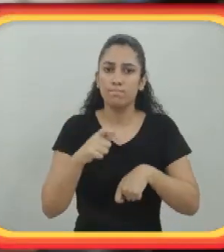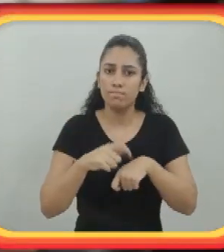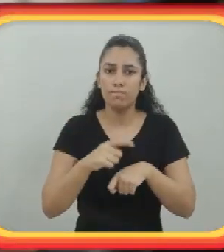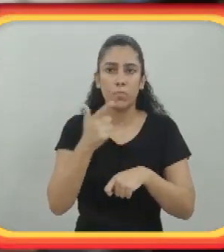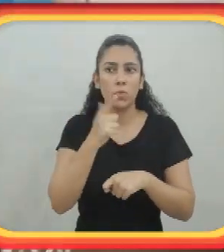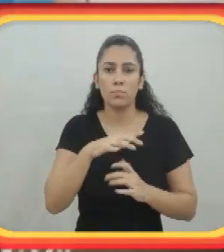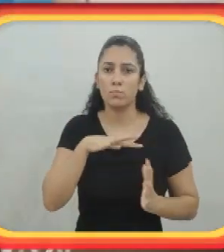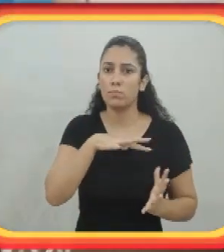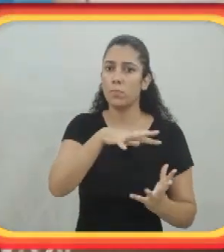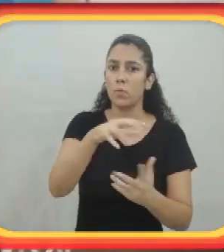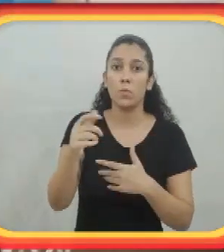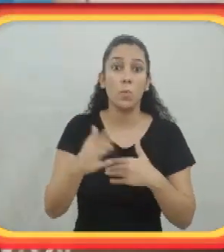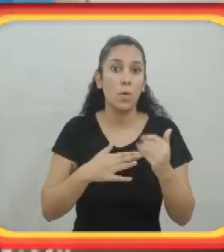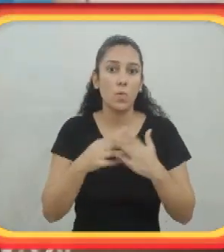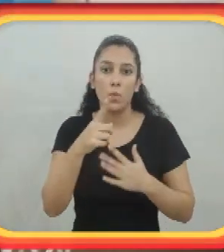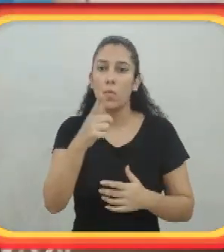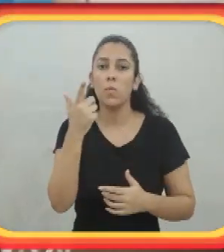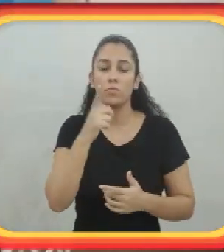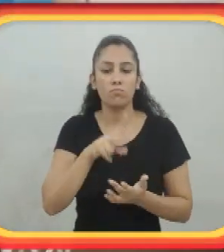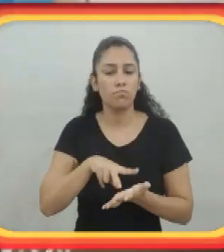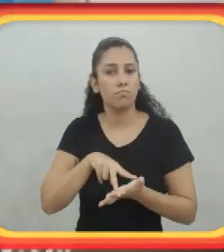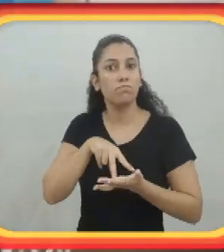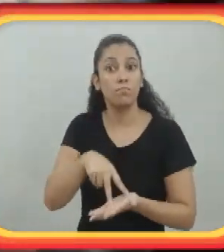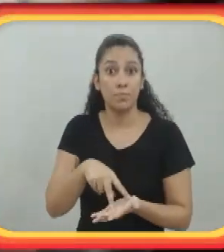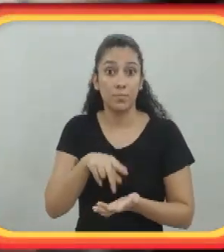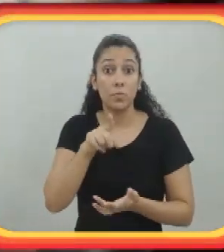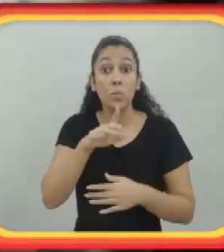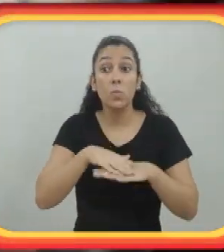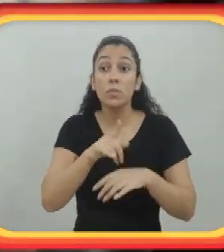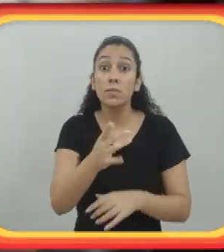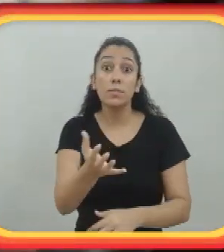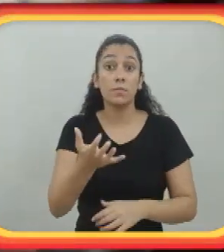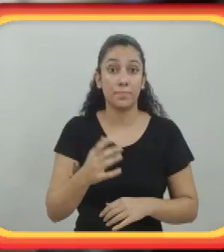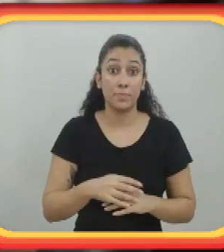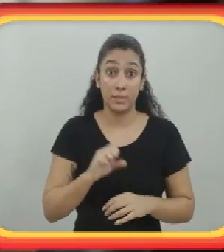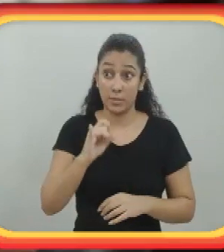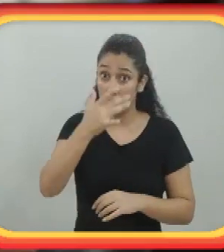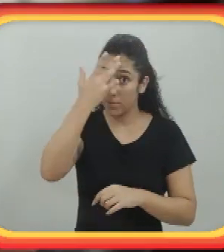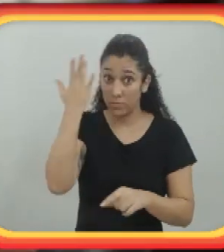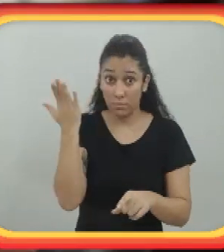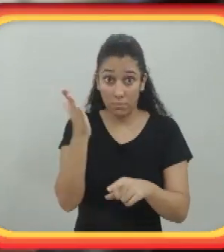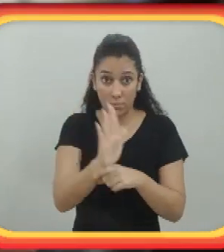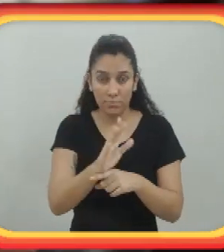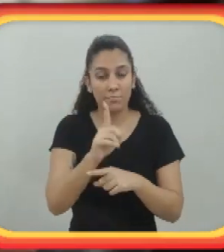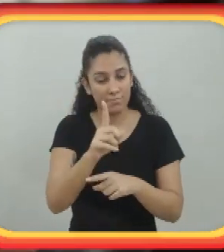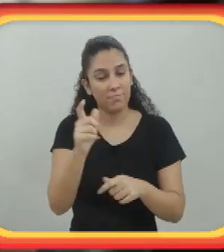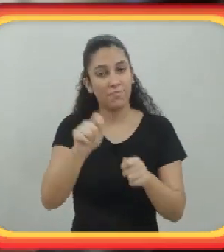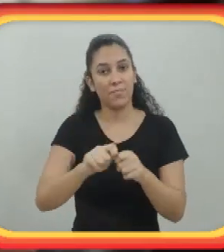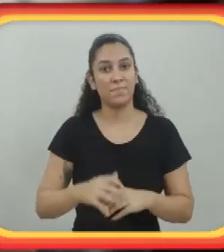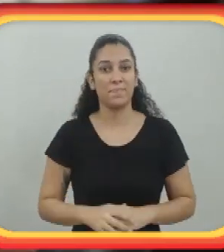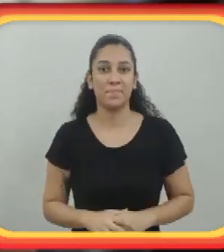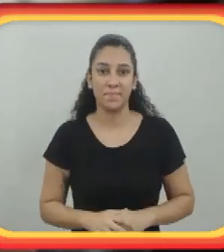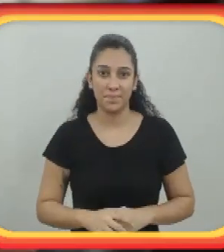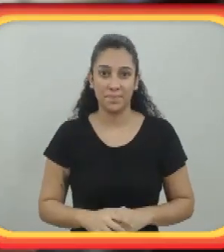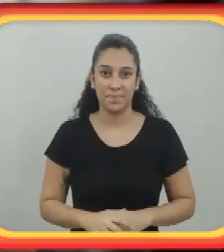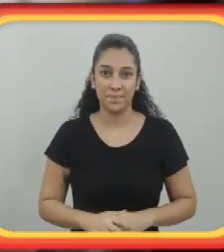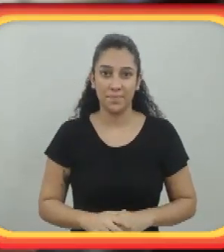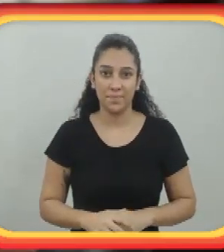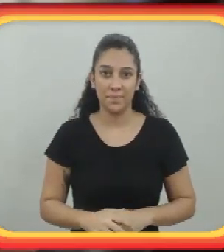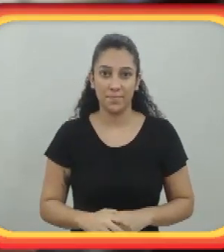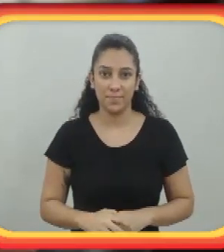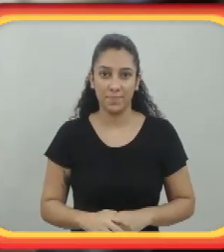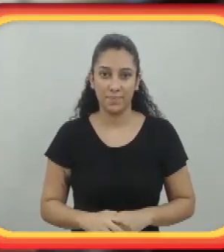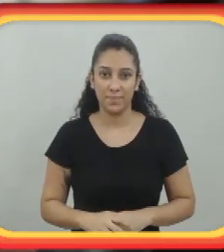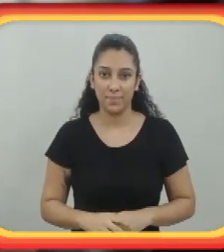dos autistas, ela não se limita ao fato como é que eu posso falar, da deficiência. Não é a deficiência que